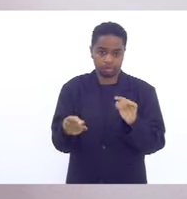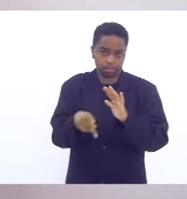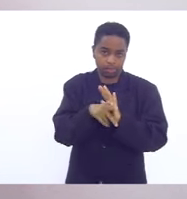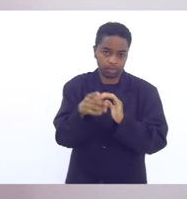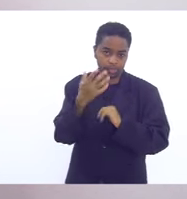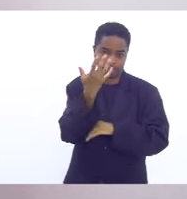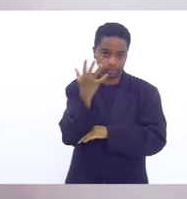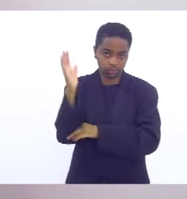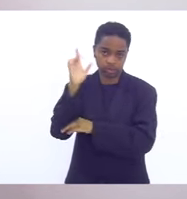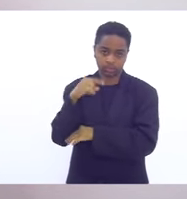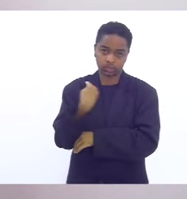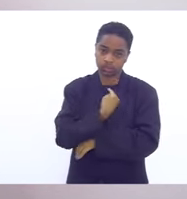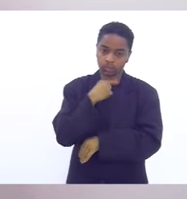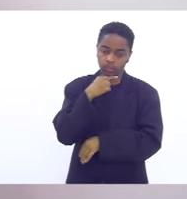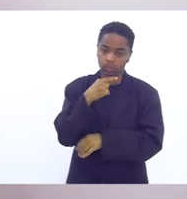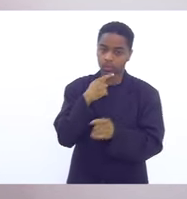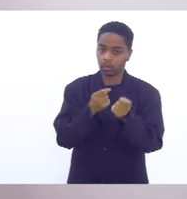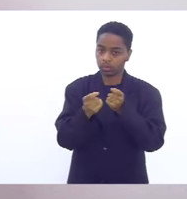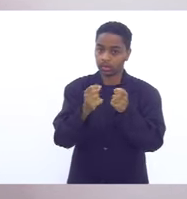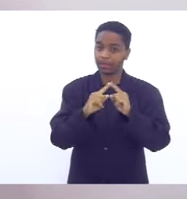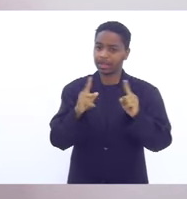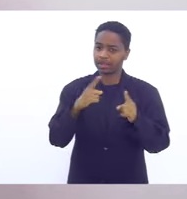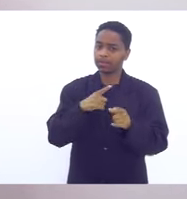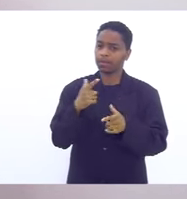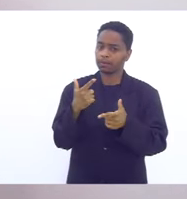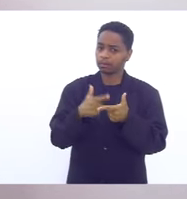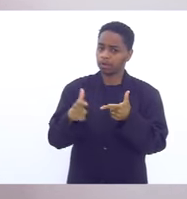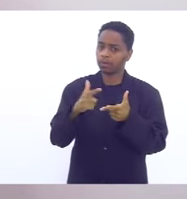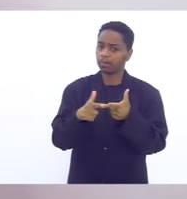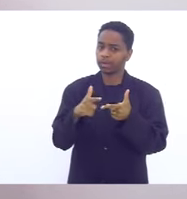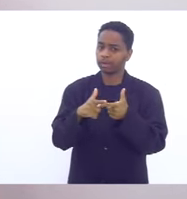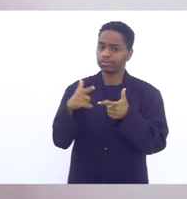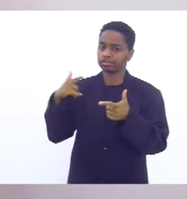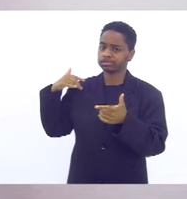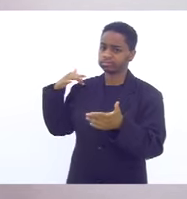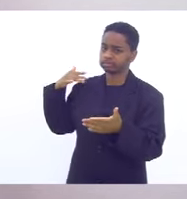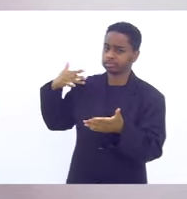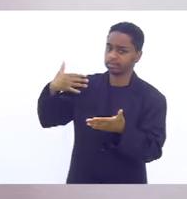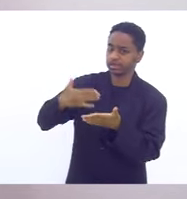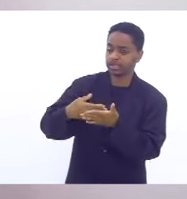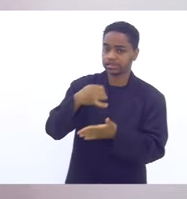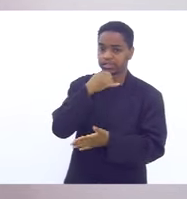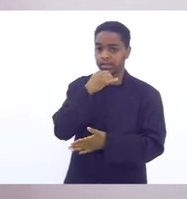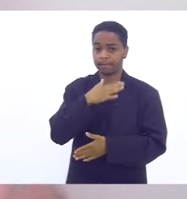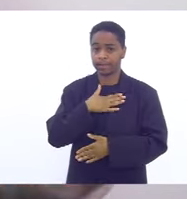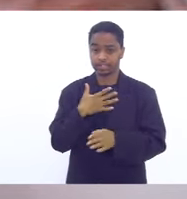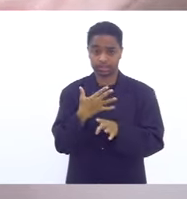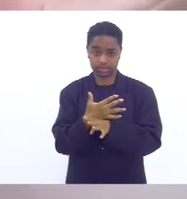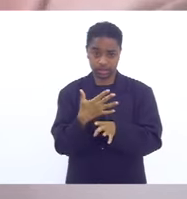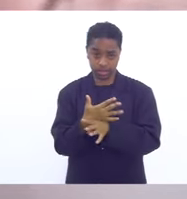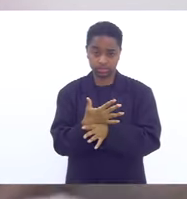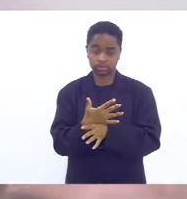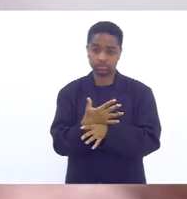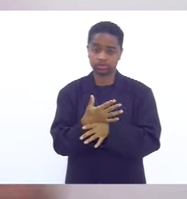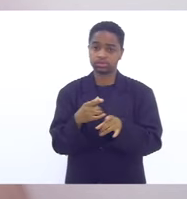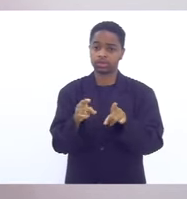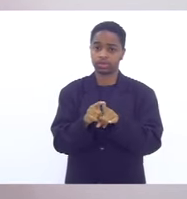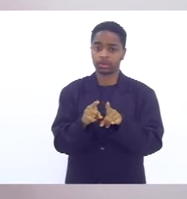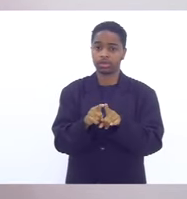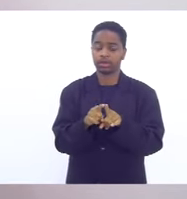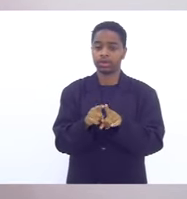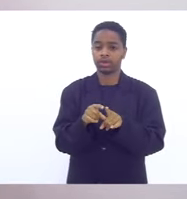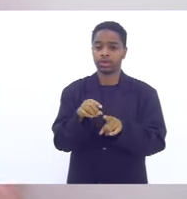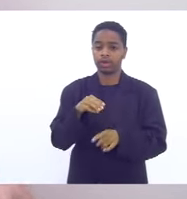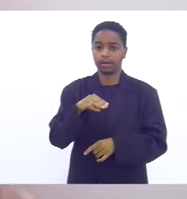controle, mas existe um problema crônico que, realmente, na minha cidade, né, como na cidade vizinha